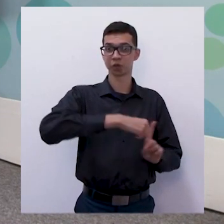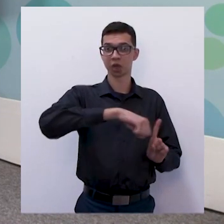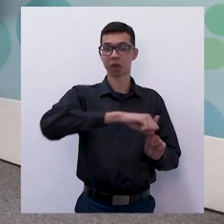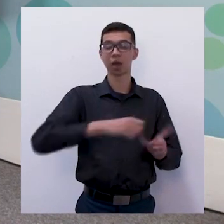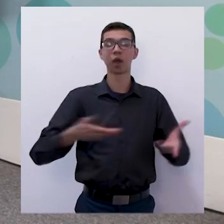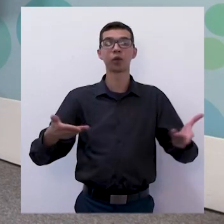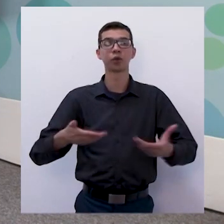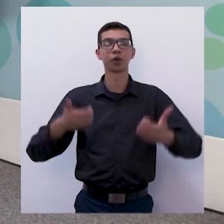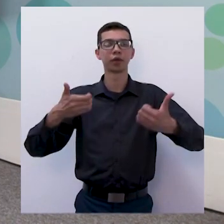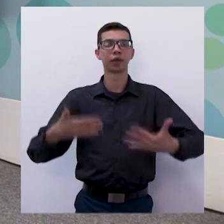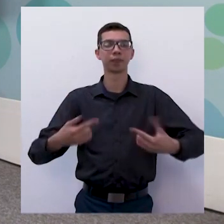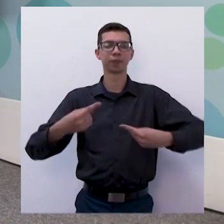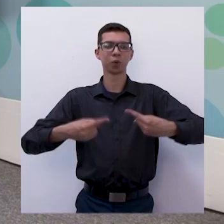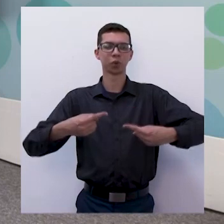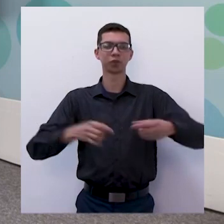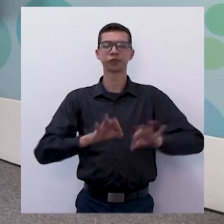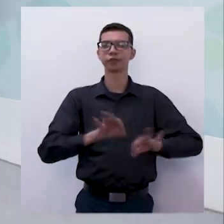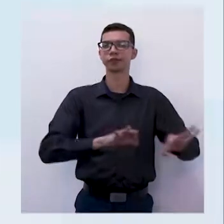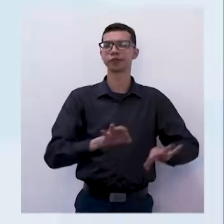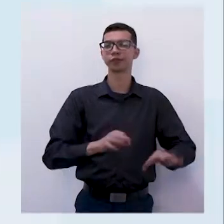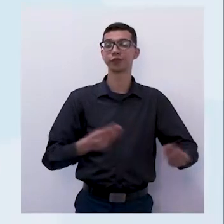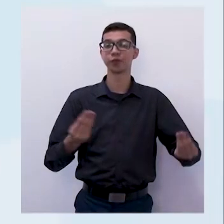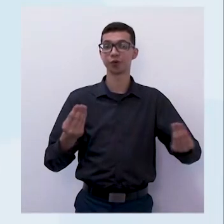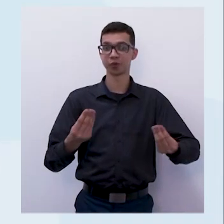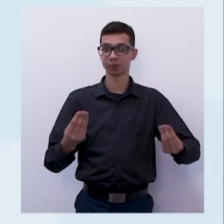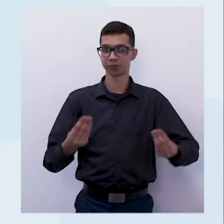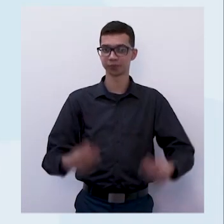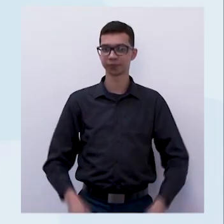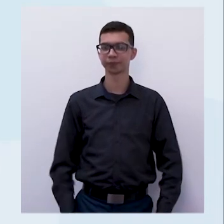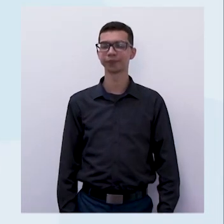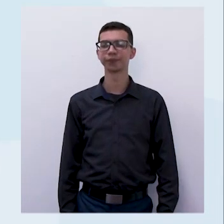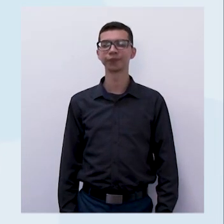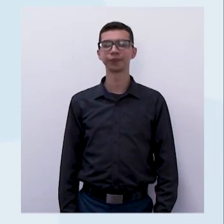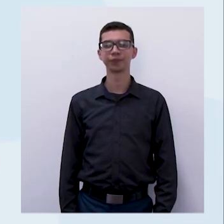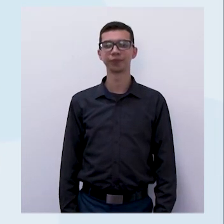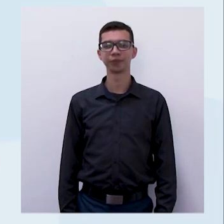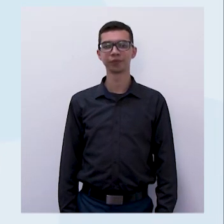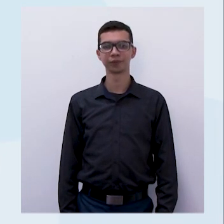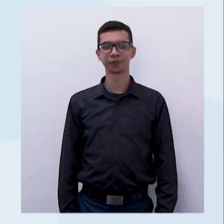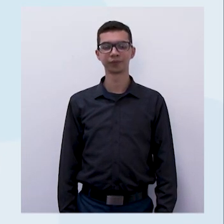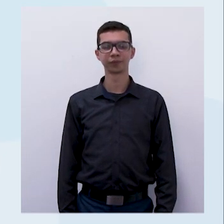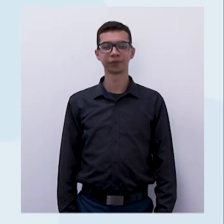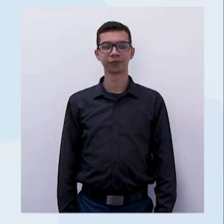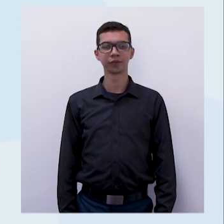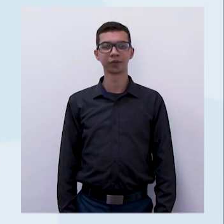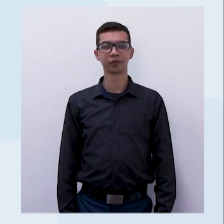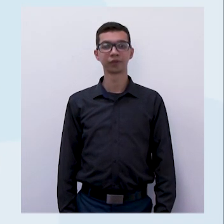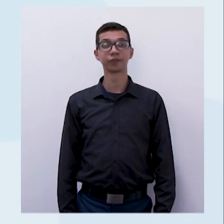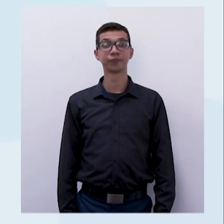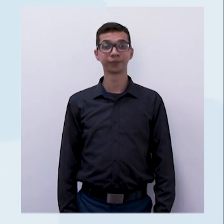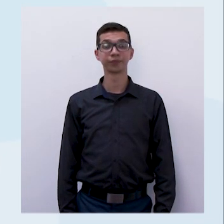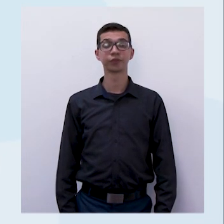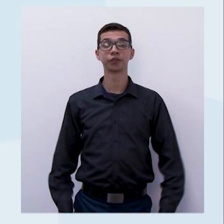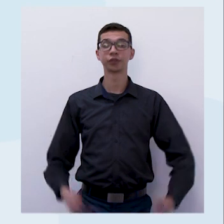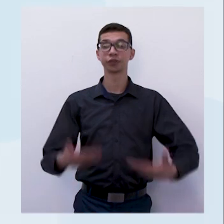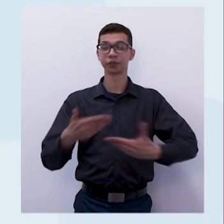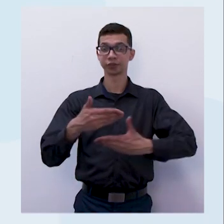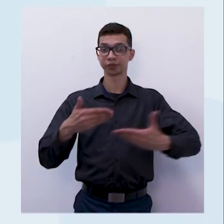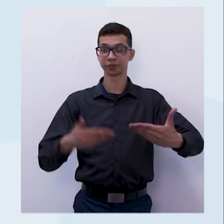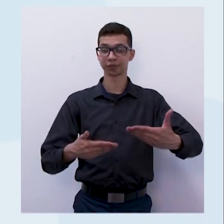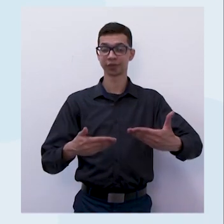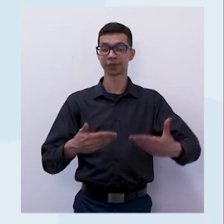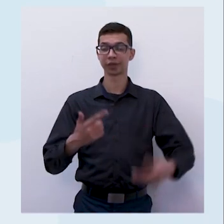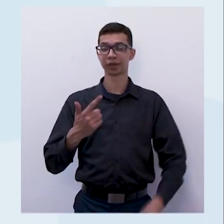a organização política. Então, uma coisa que já apareceu aí num slide anterior, né, no